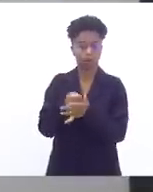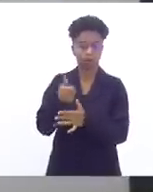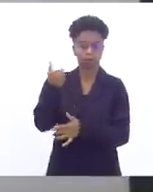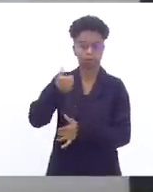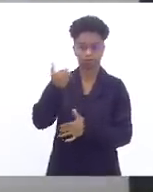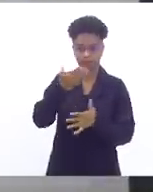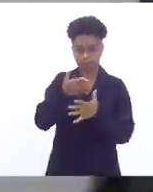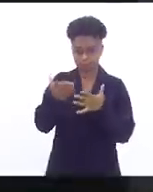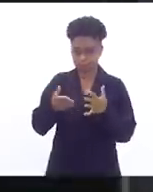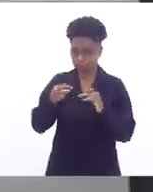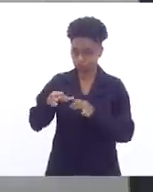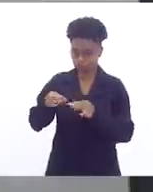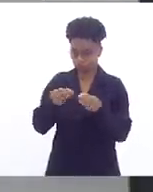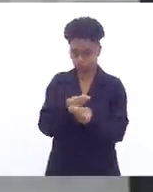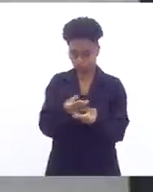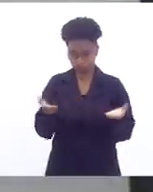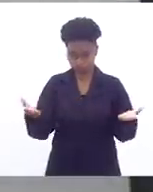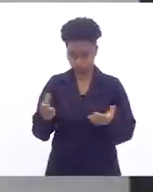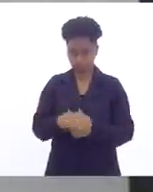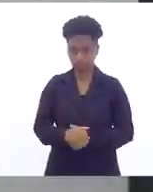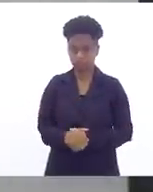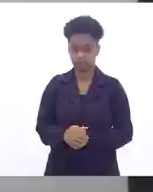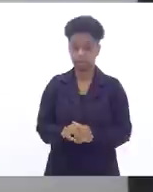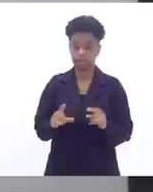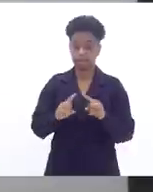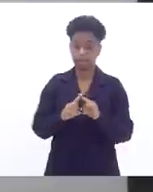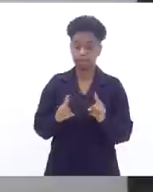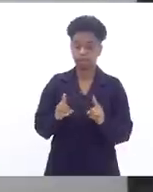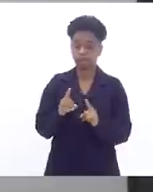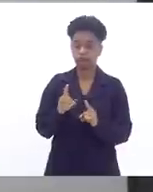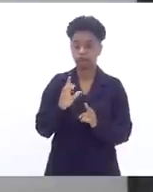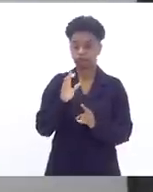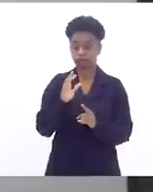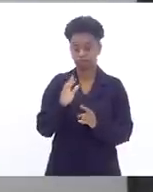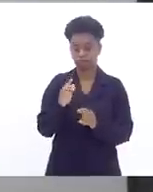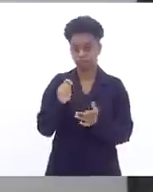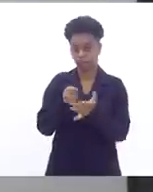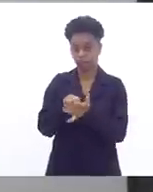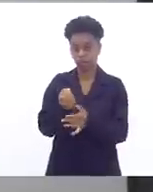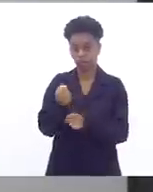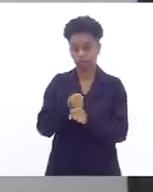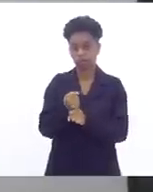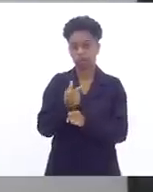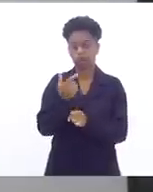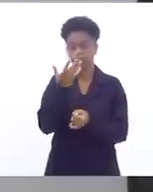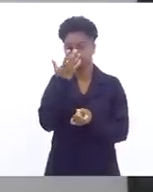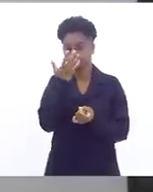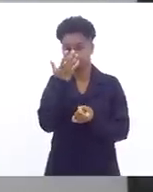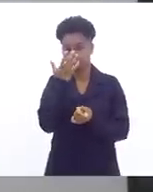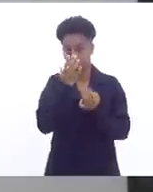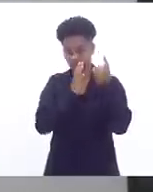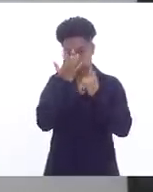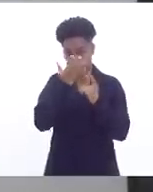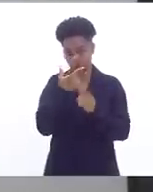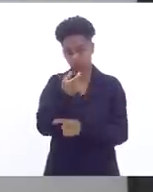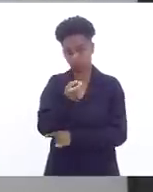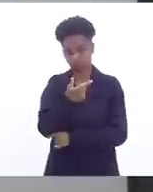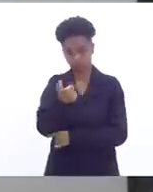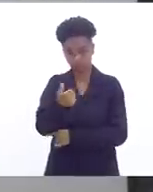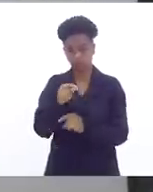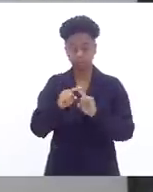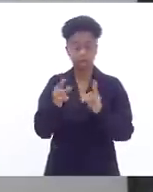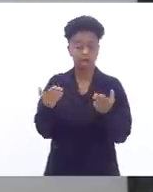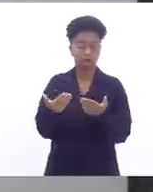todos os poderes em fevereiro de 21 este ano